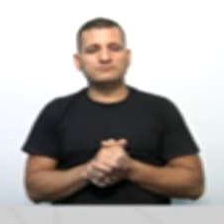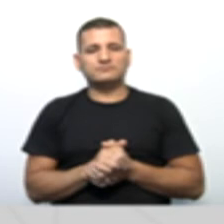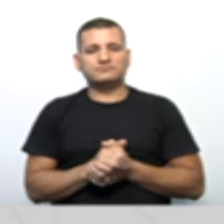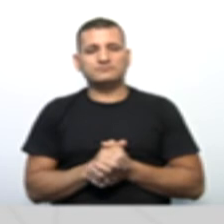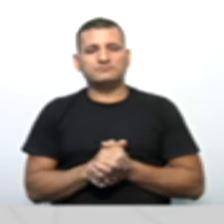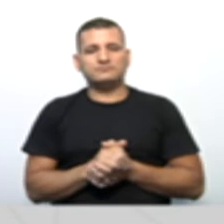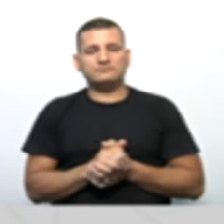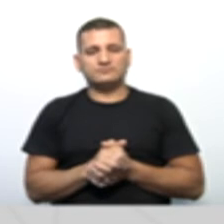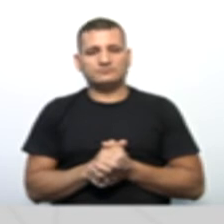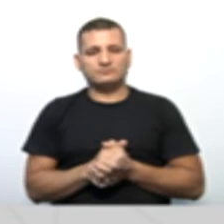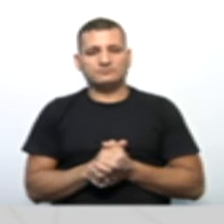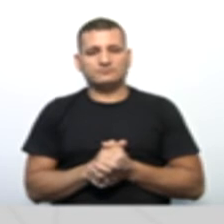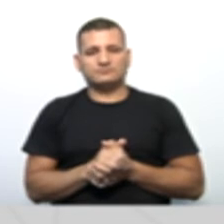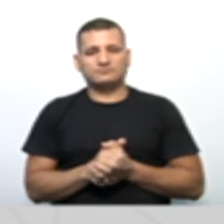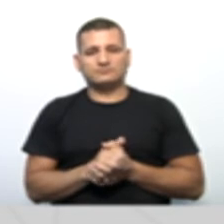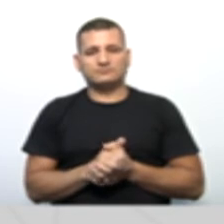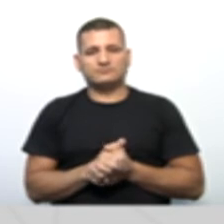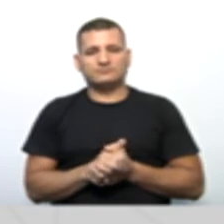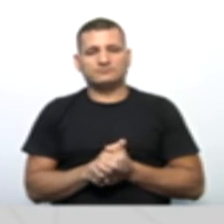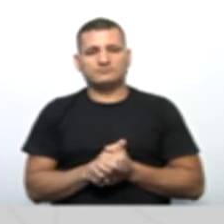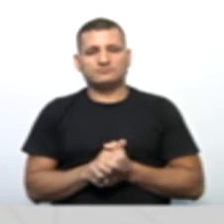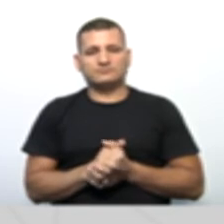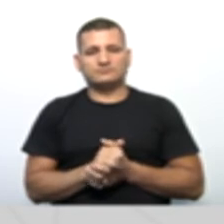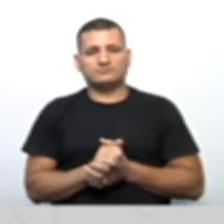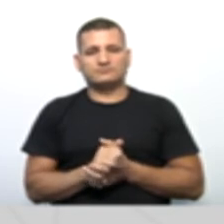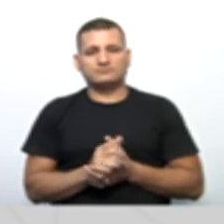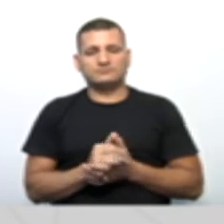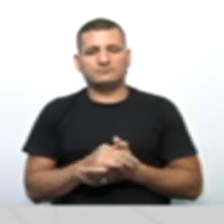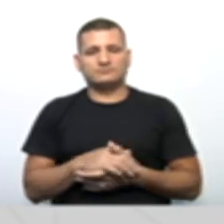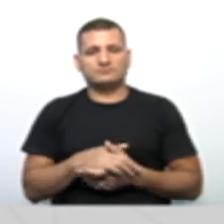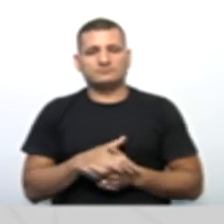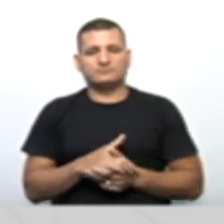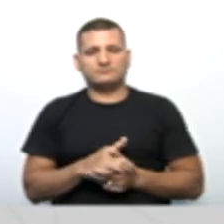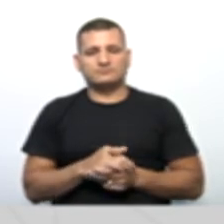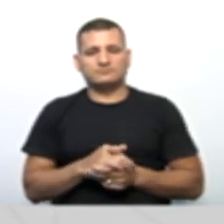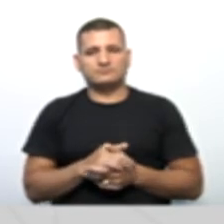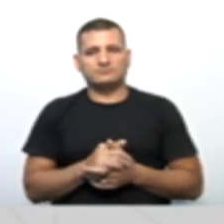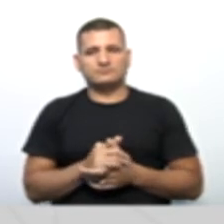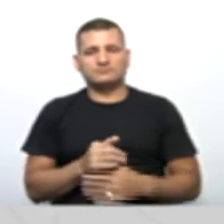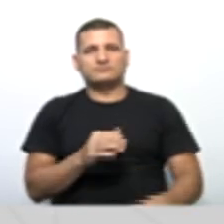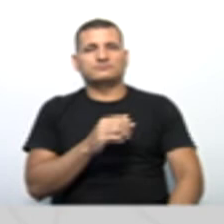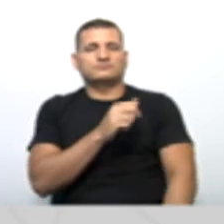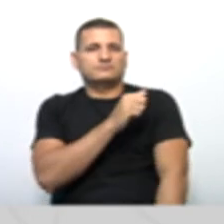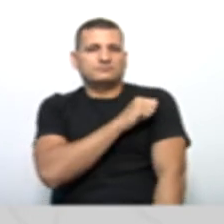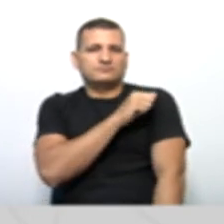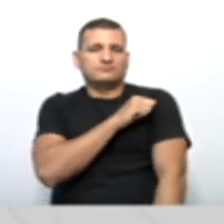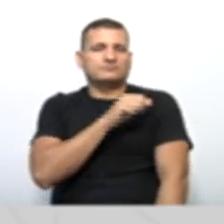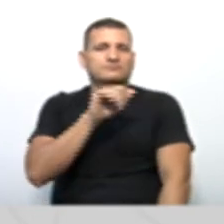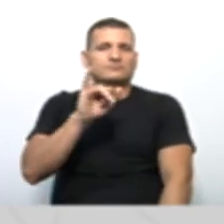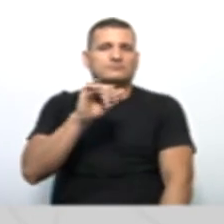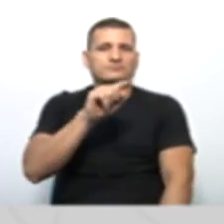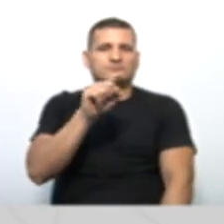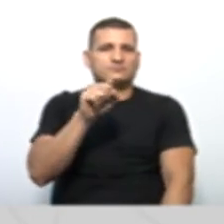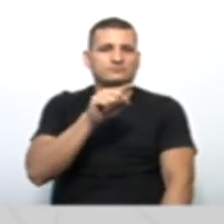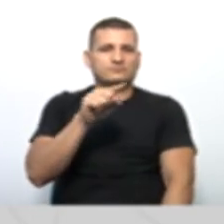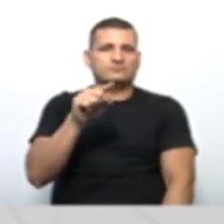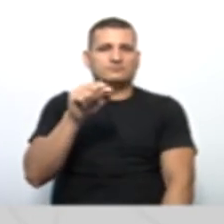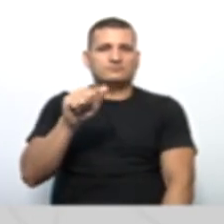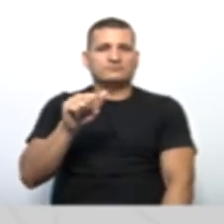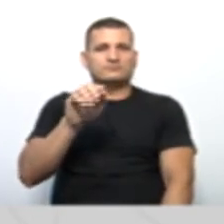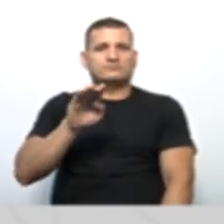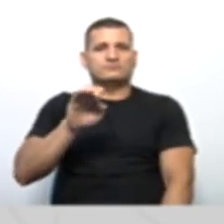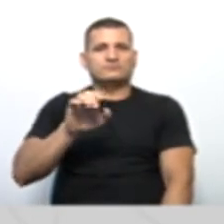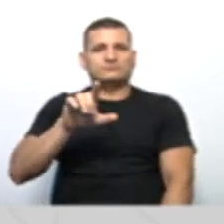exato vamos lá o guará alguma coisa a aluna isabela é da mulherada hoje tá tá que tá